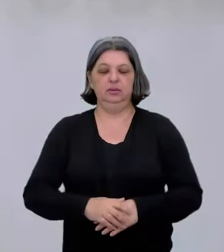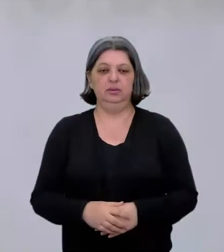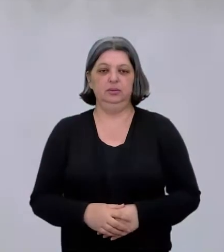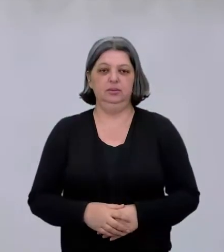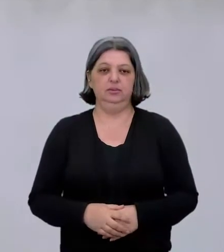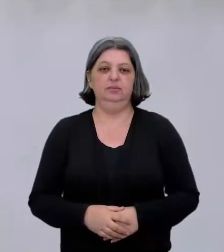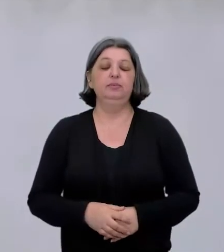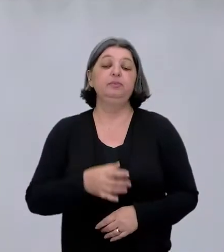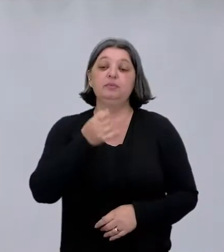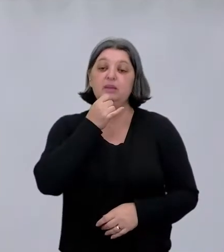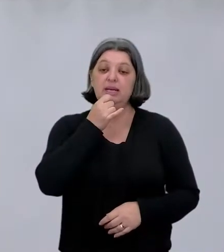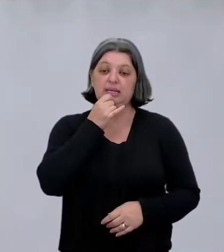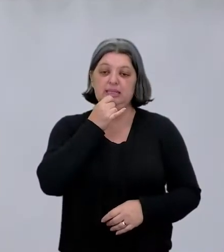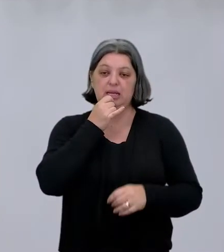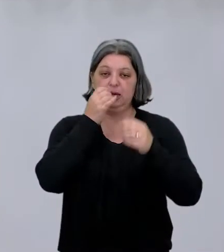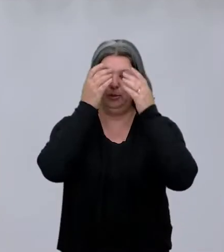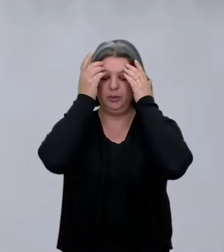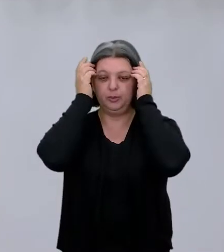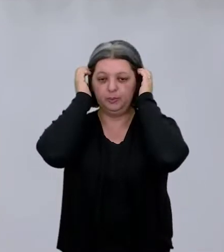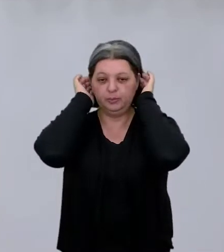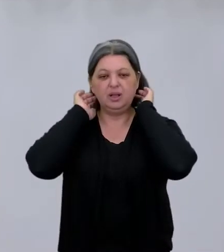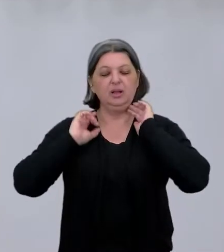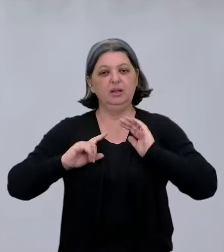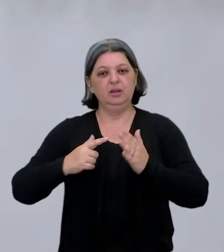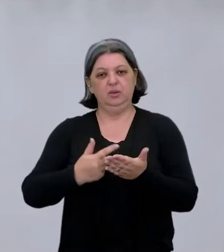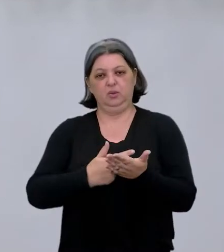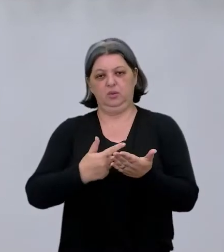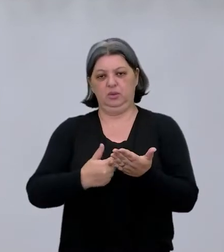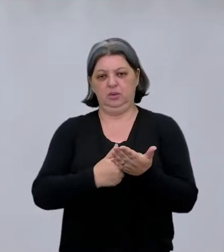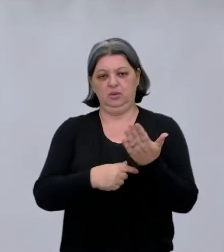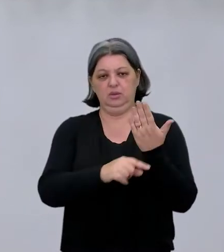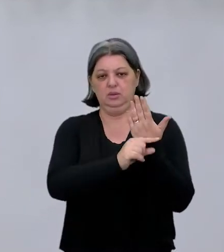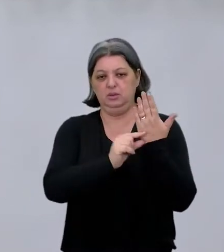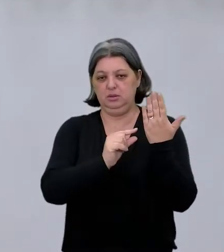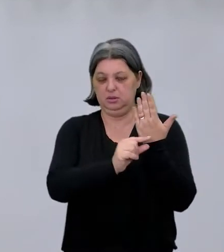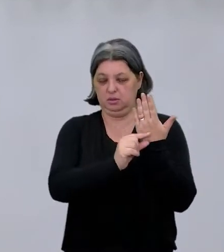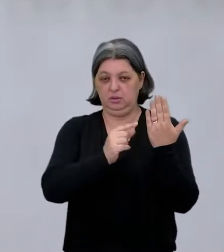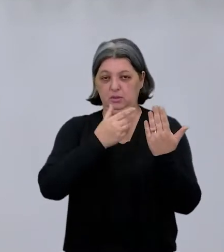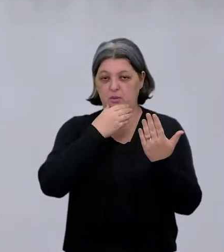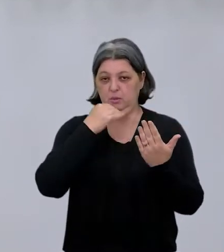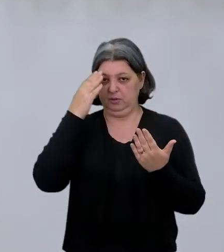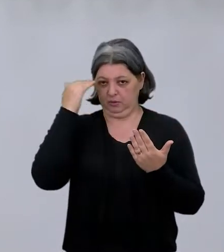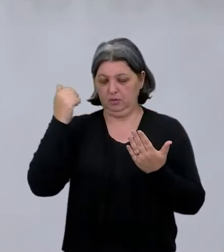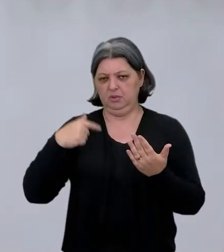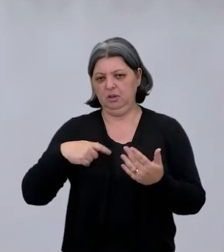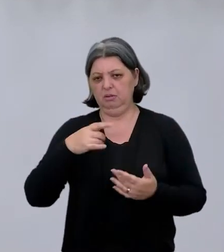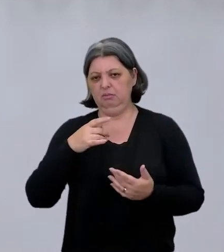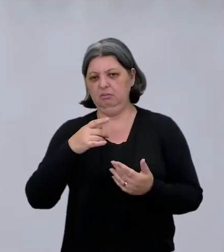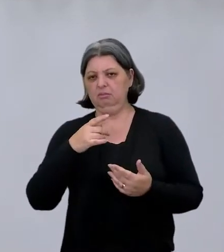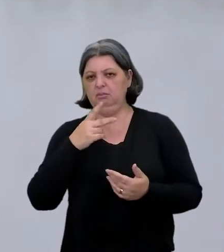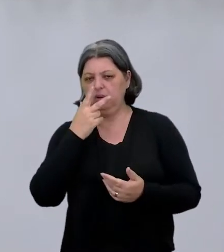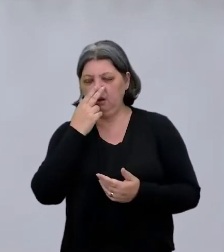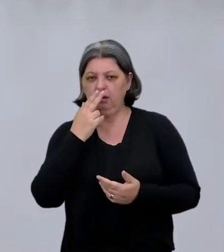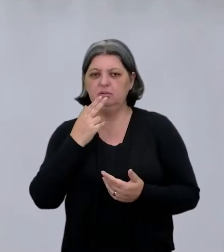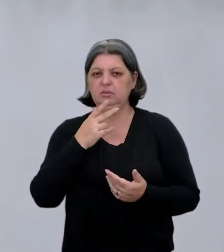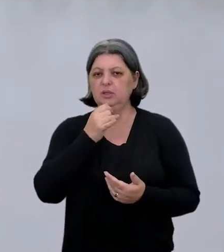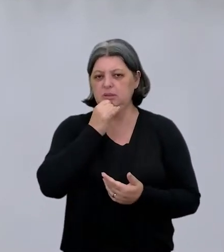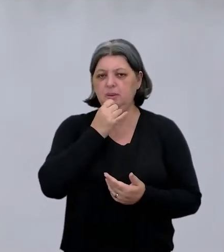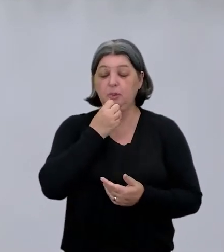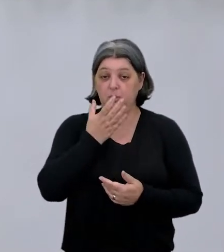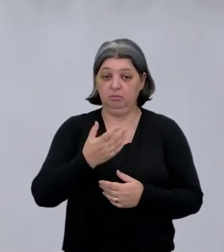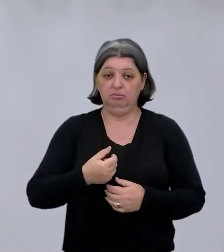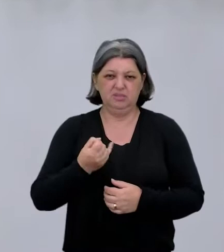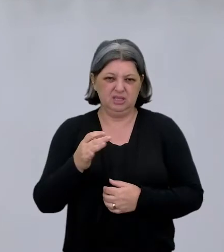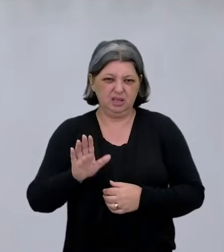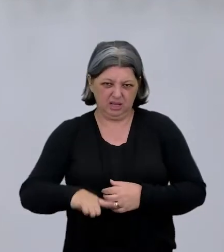Eu vou pegar um exemplo que estava no próprio livro, tá, do Giddens, que eu achei um exemplo muito bom. Se você pega uma criança